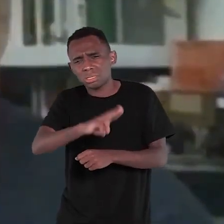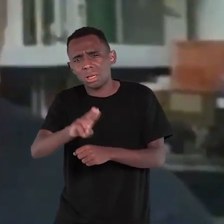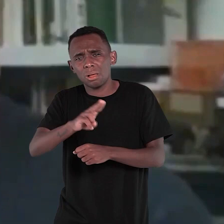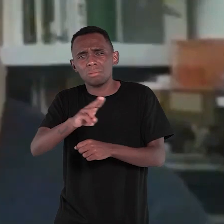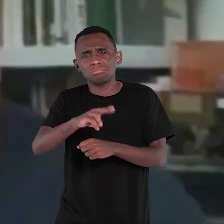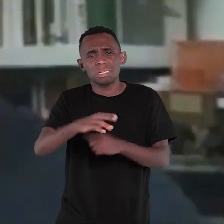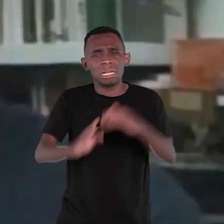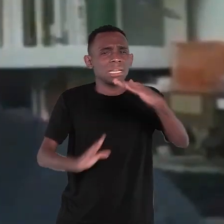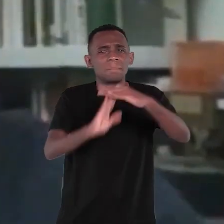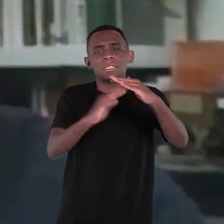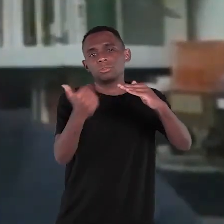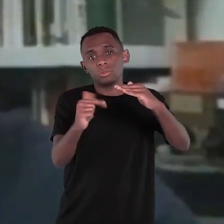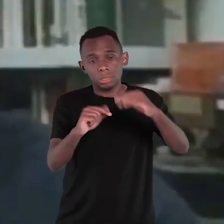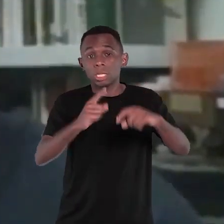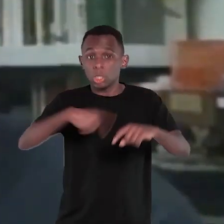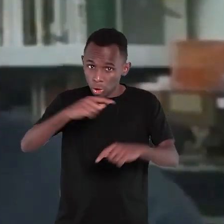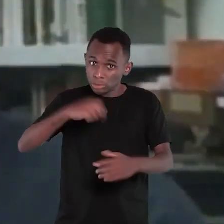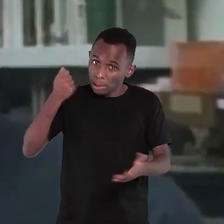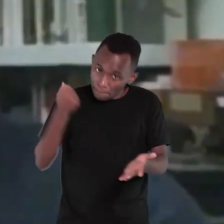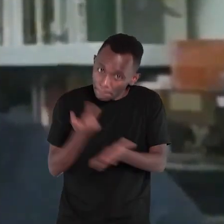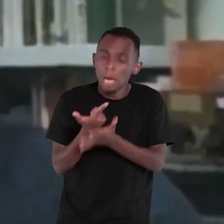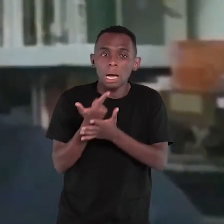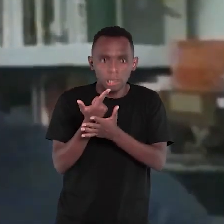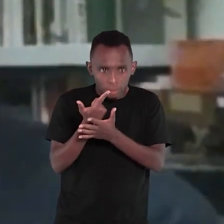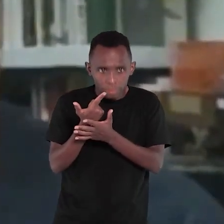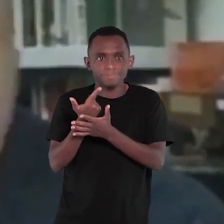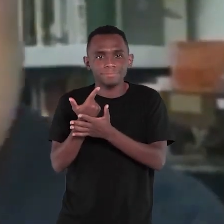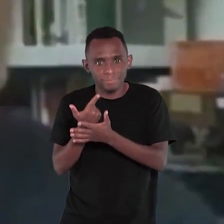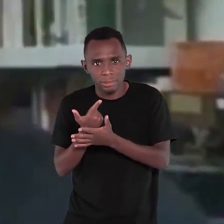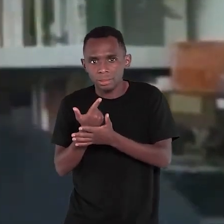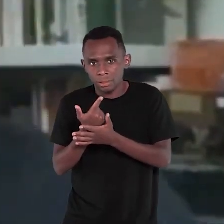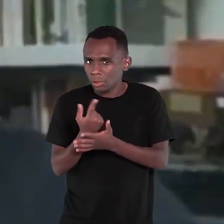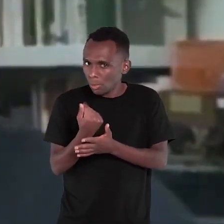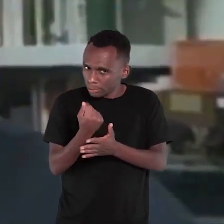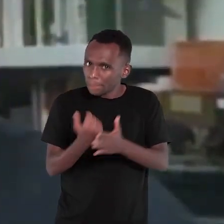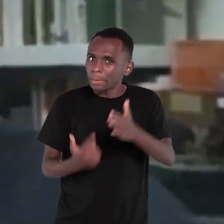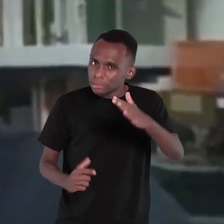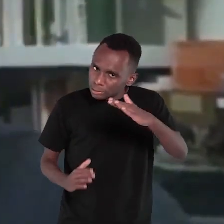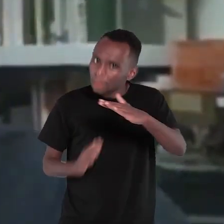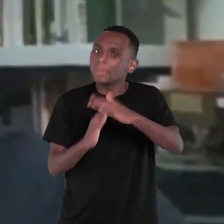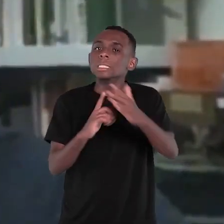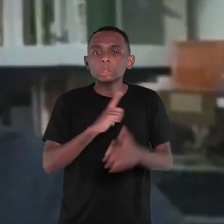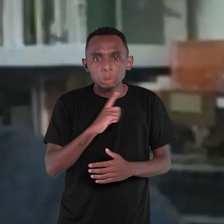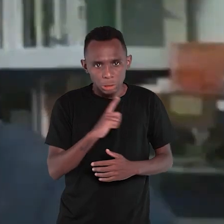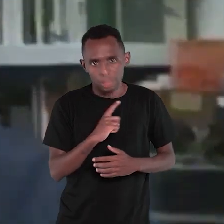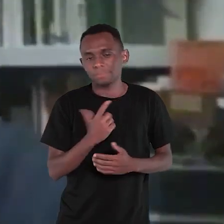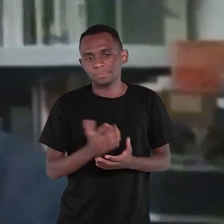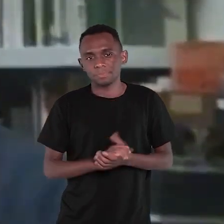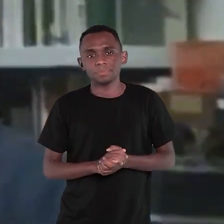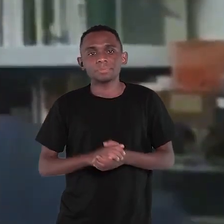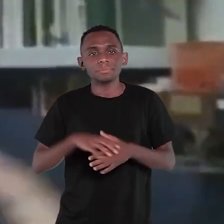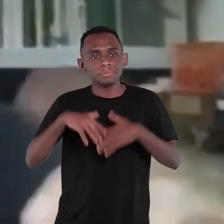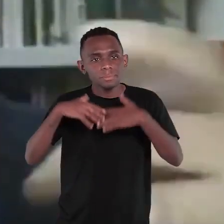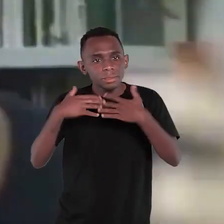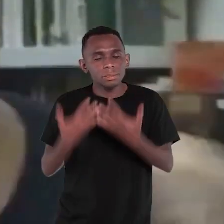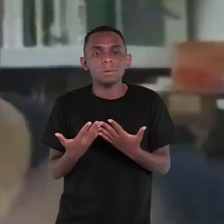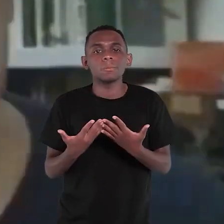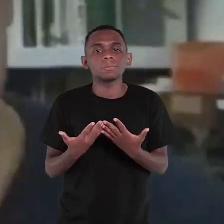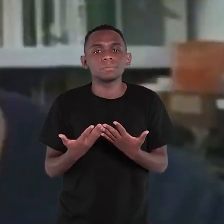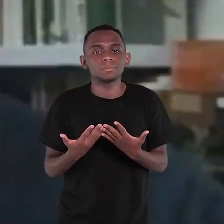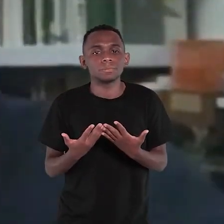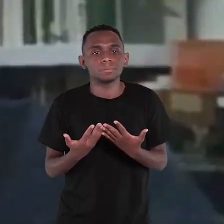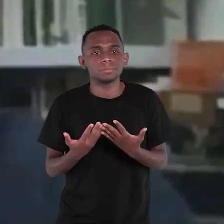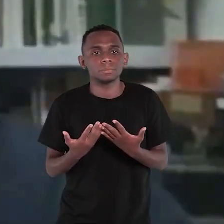ilimitado, a gente paga por uso, né? E o orçamento não é ilimitado, né? Então, então